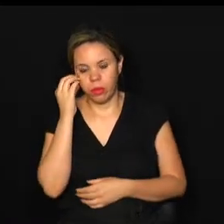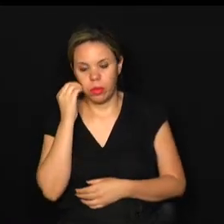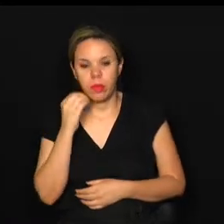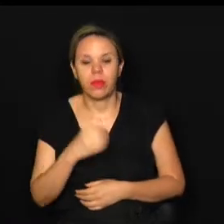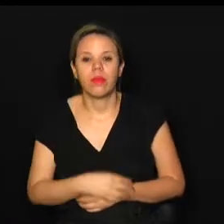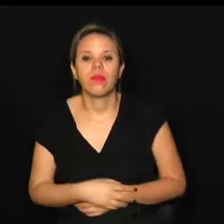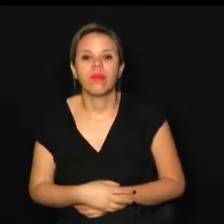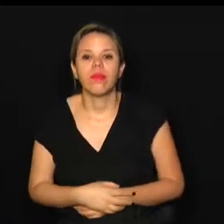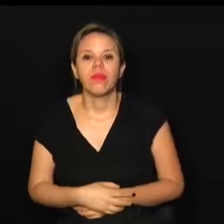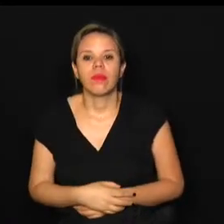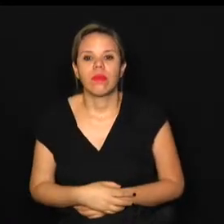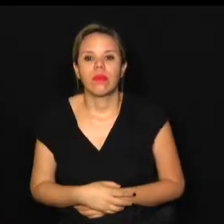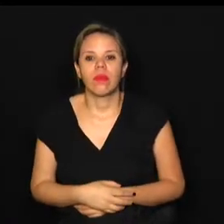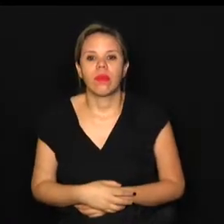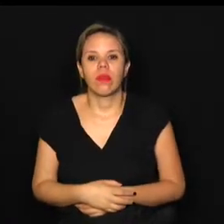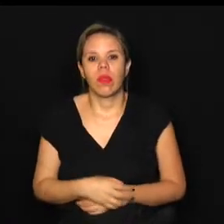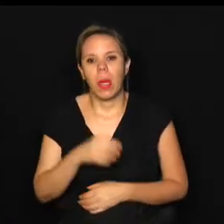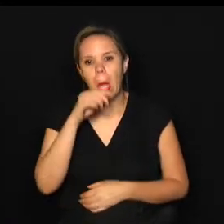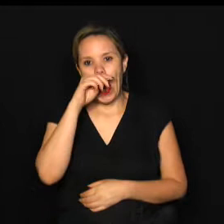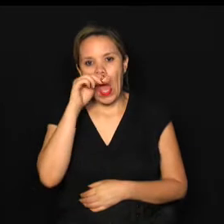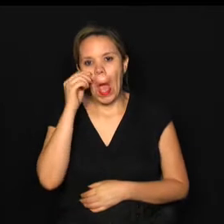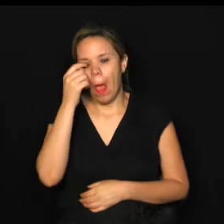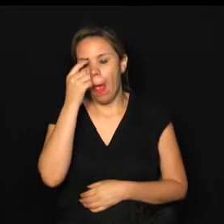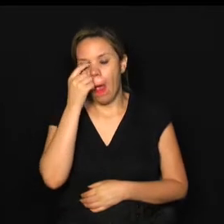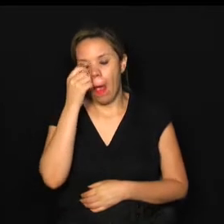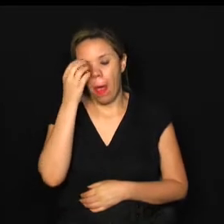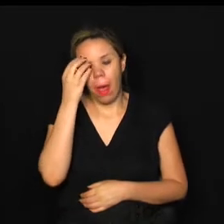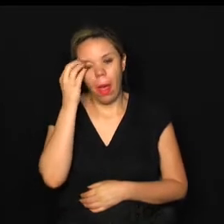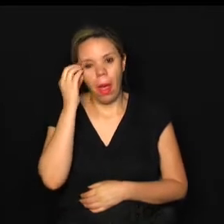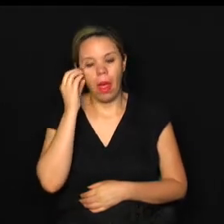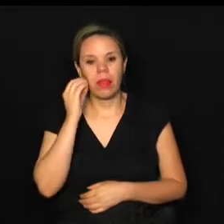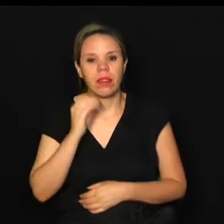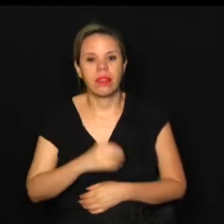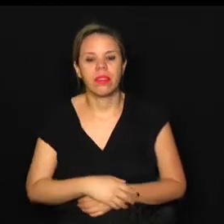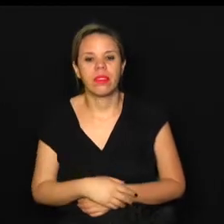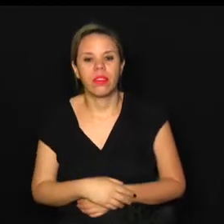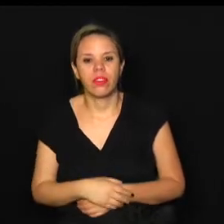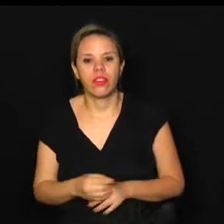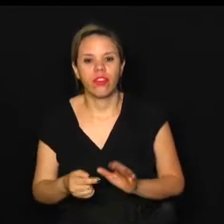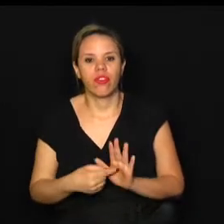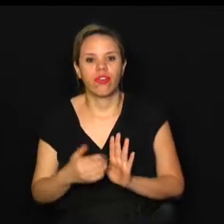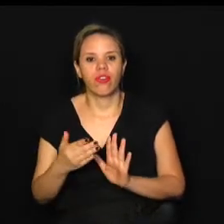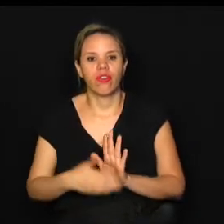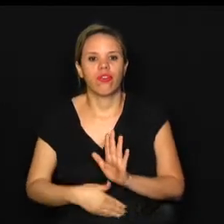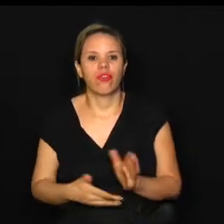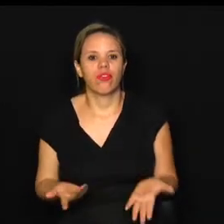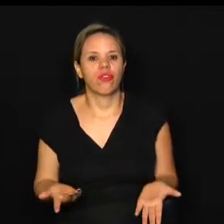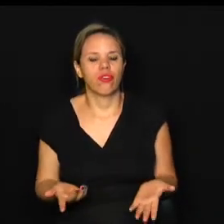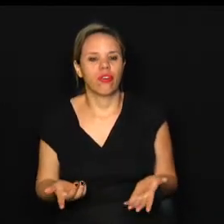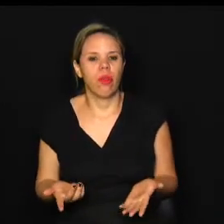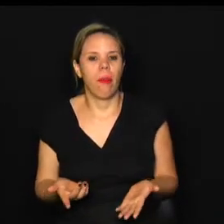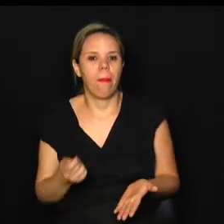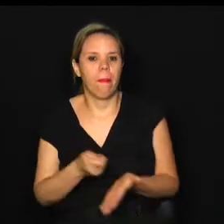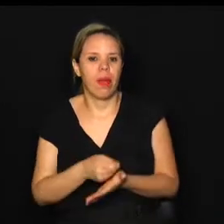liquidados 3.066.500.000. No destaque, pessoal e encargos sociais,